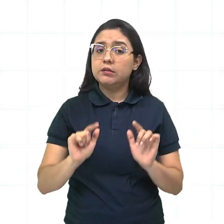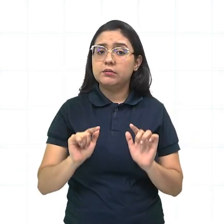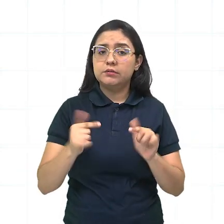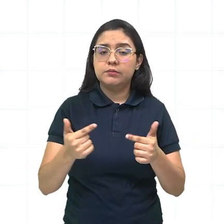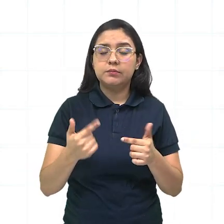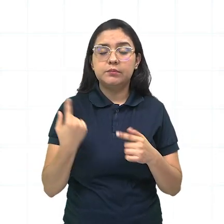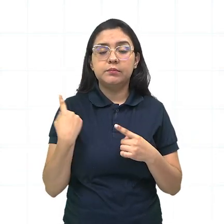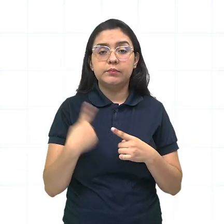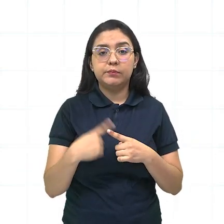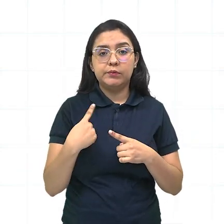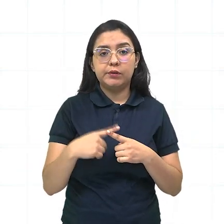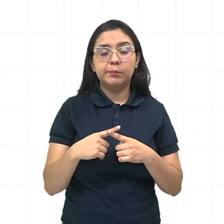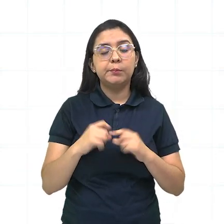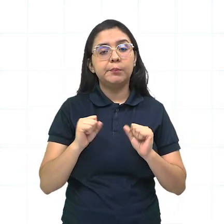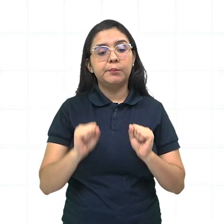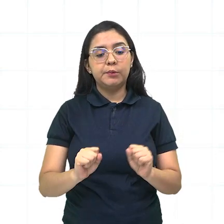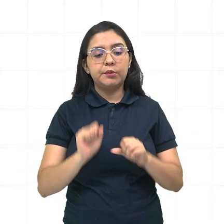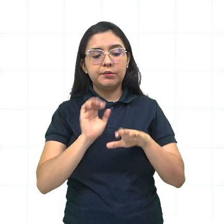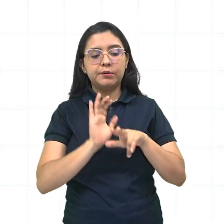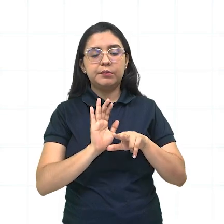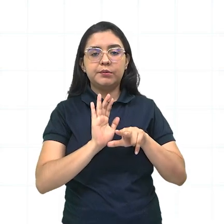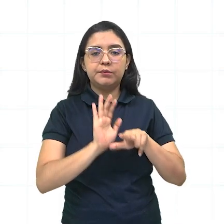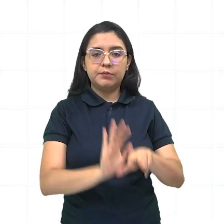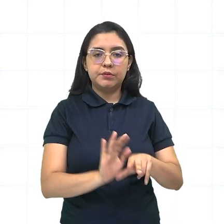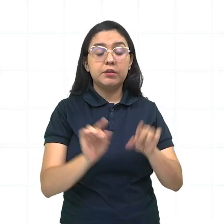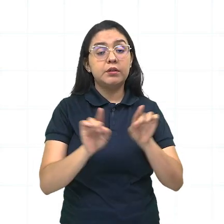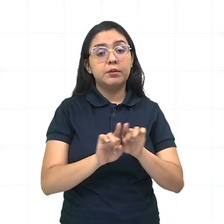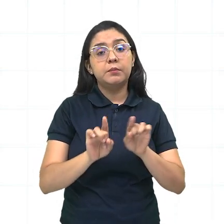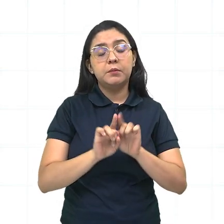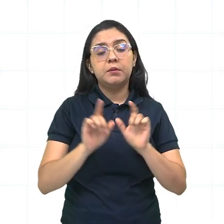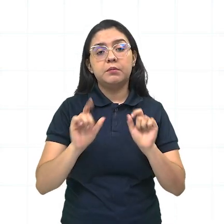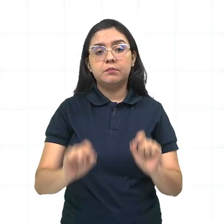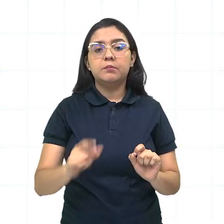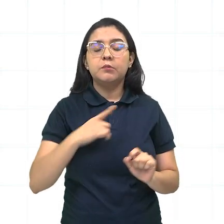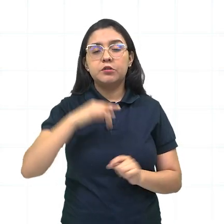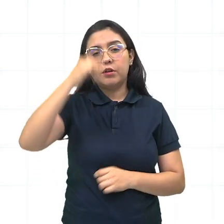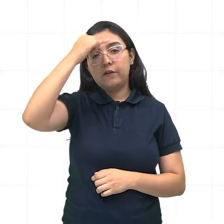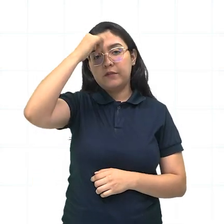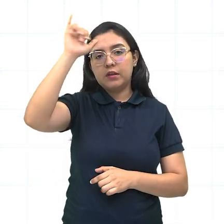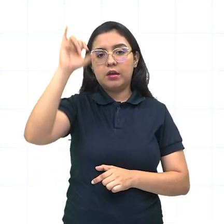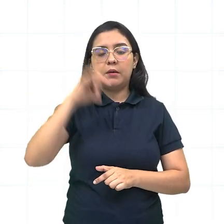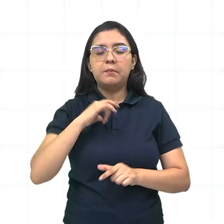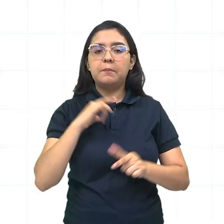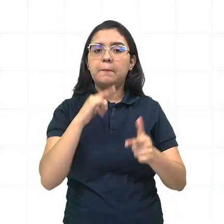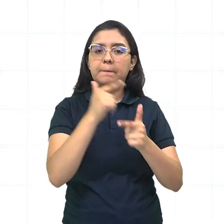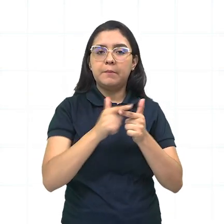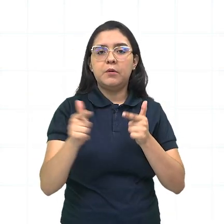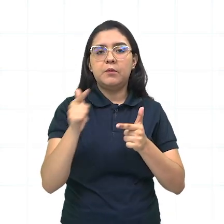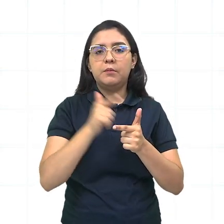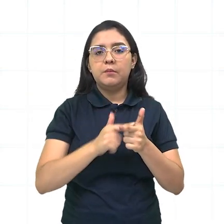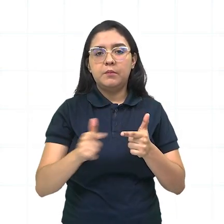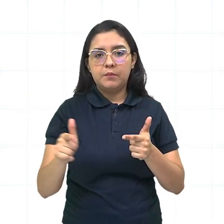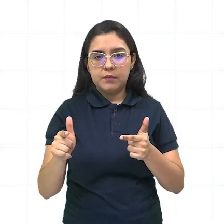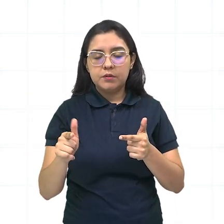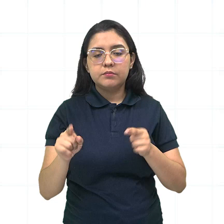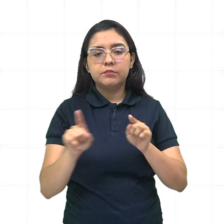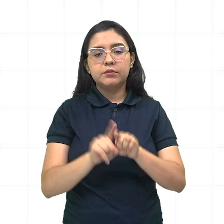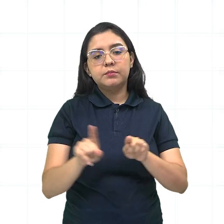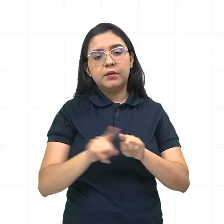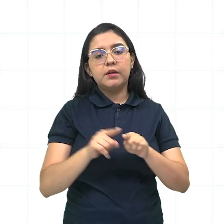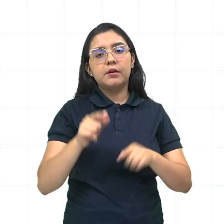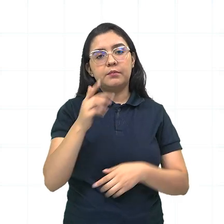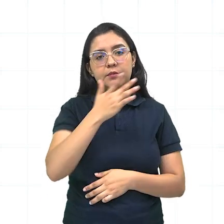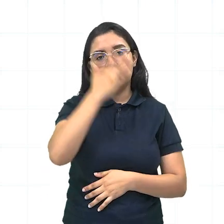isso pode, além de salvar a vida, pode diminuir complicações, né, e acelerar a